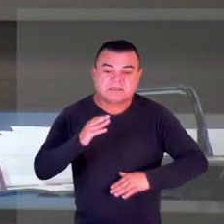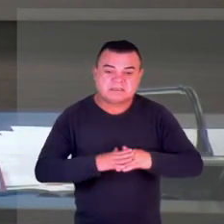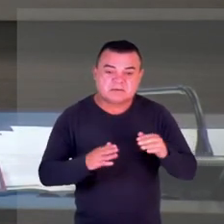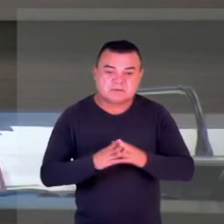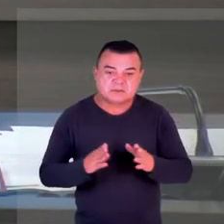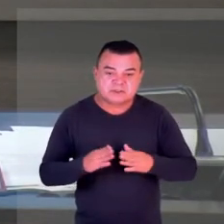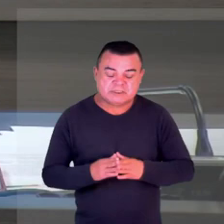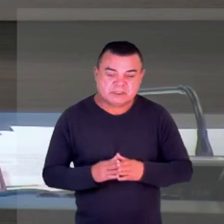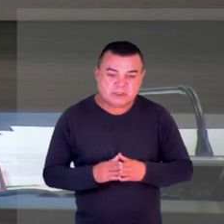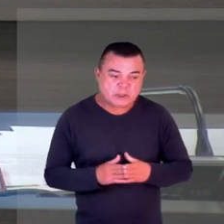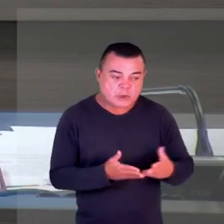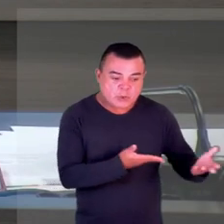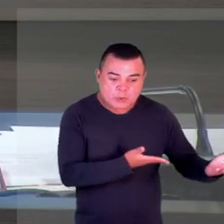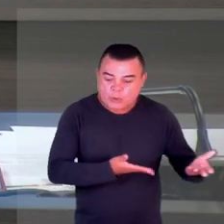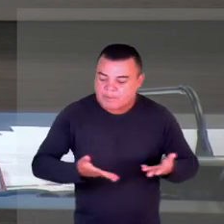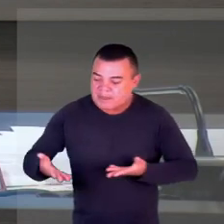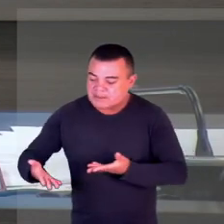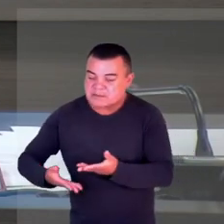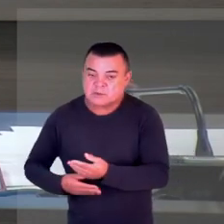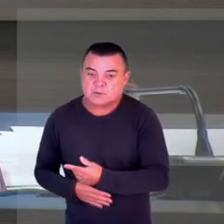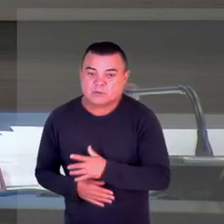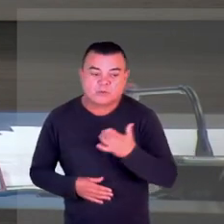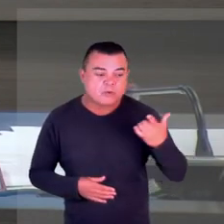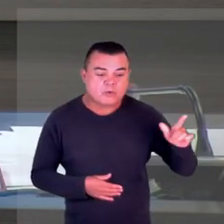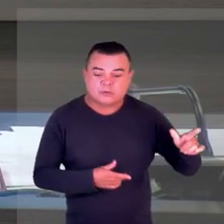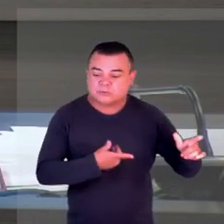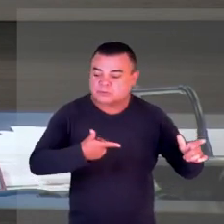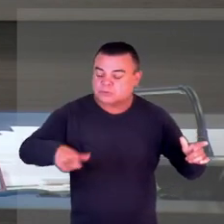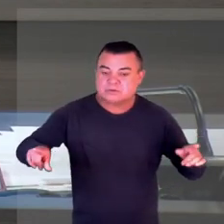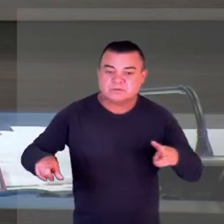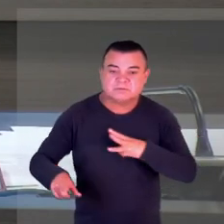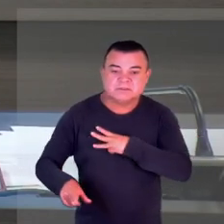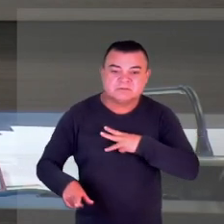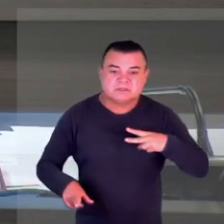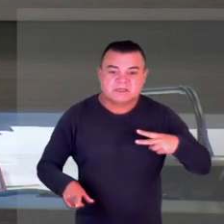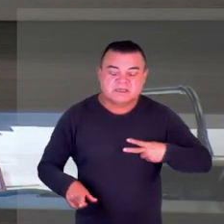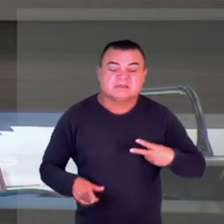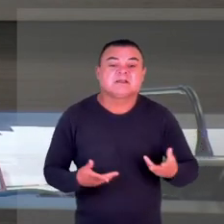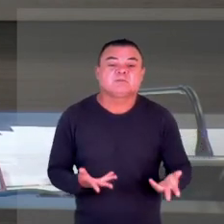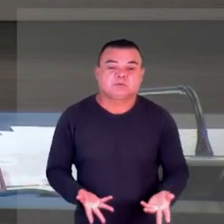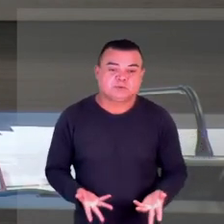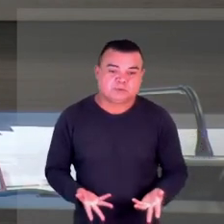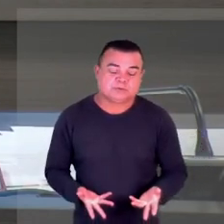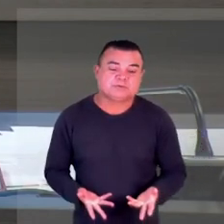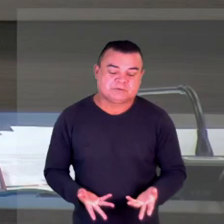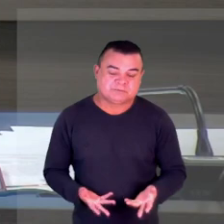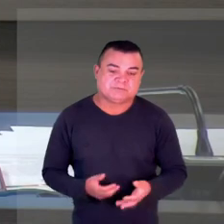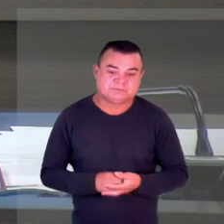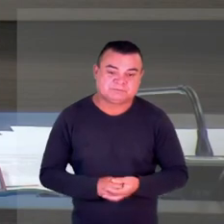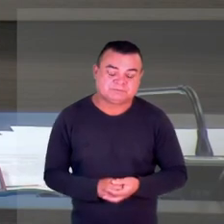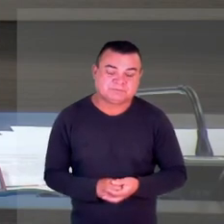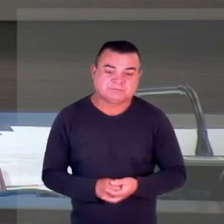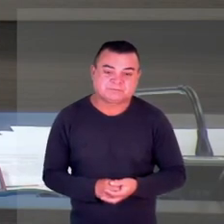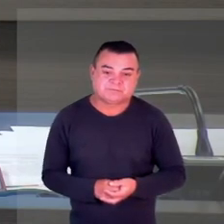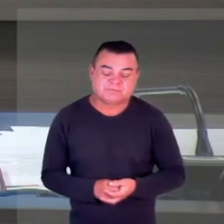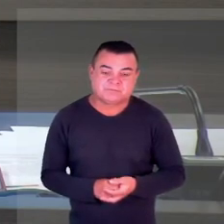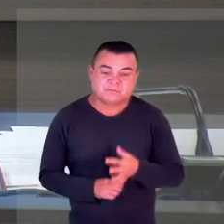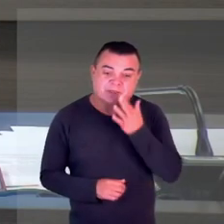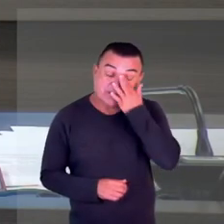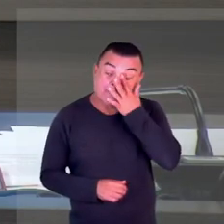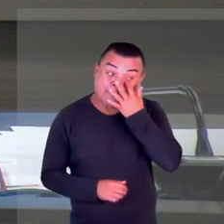cooperação com outros Ministérios públicos outros ramos né com outras Ramos do ministério público né